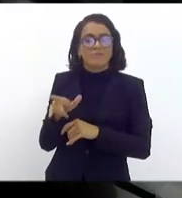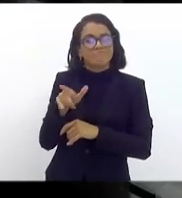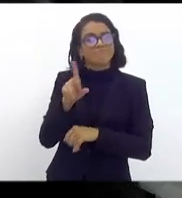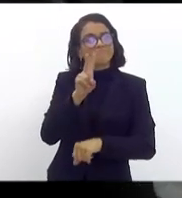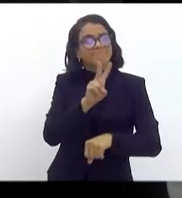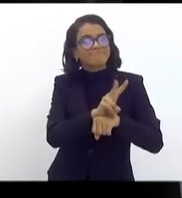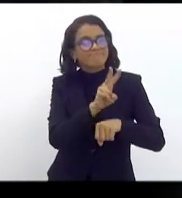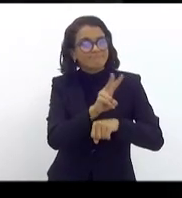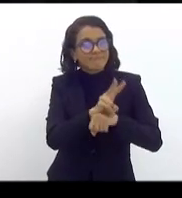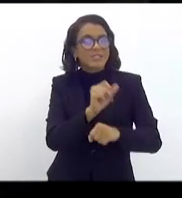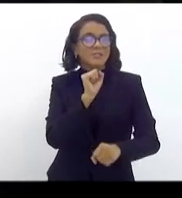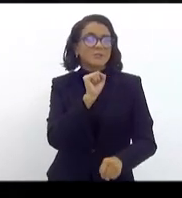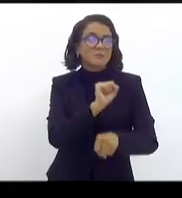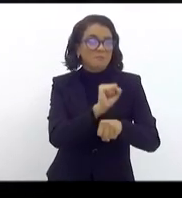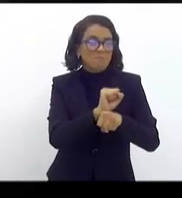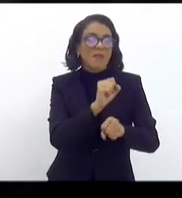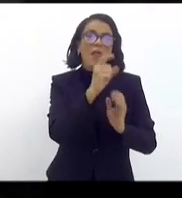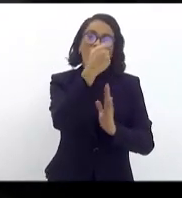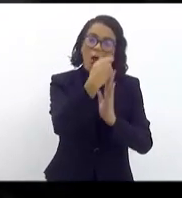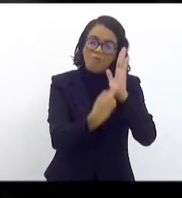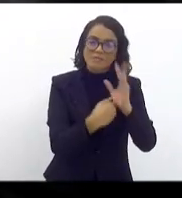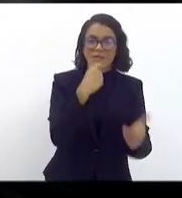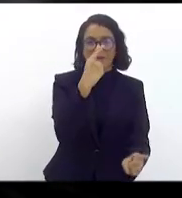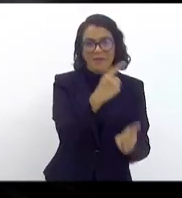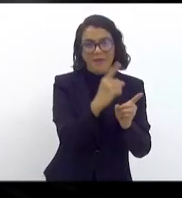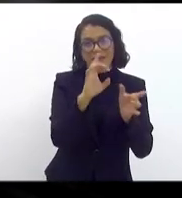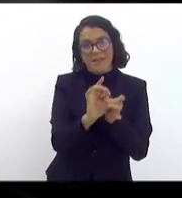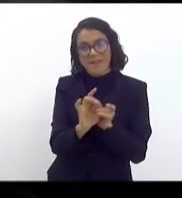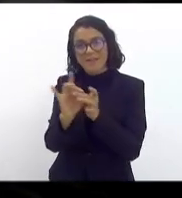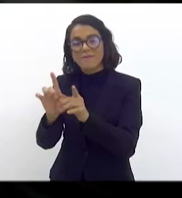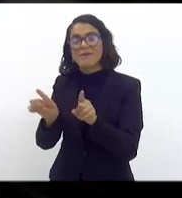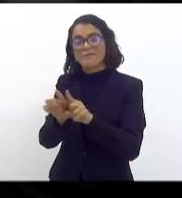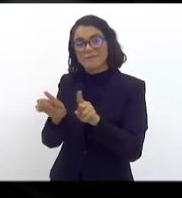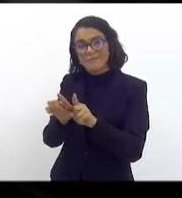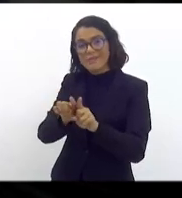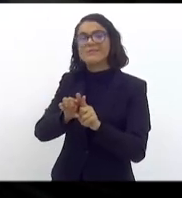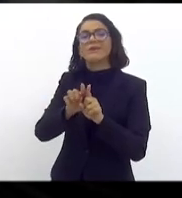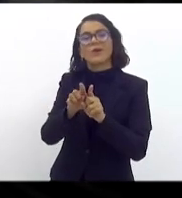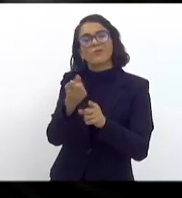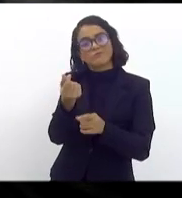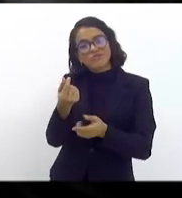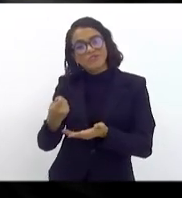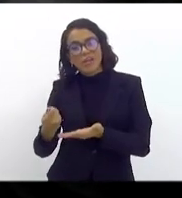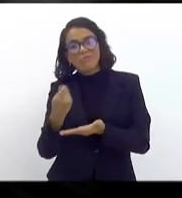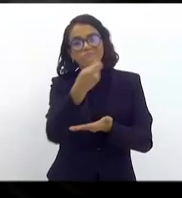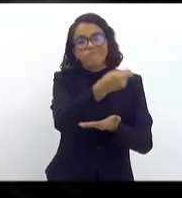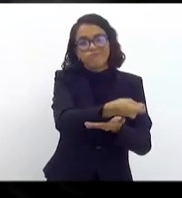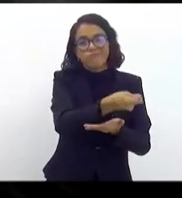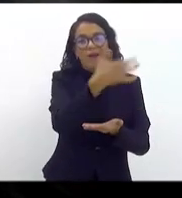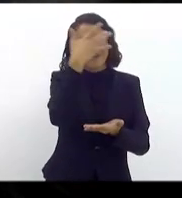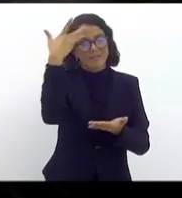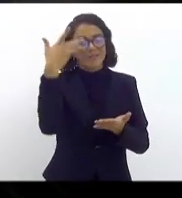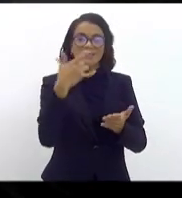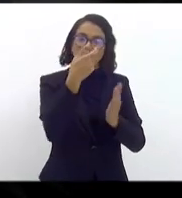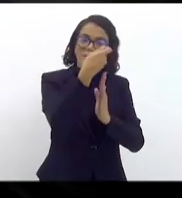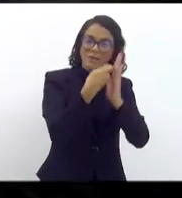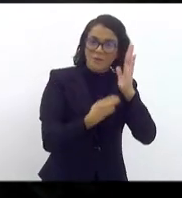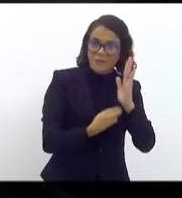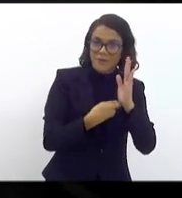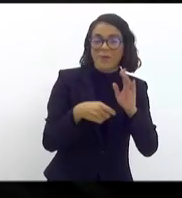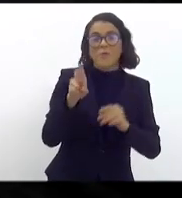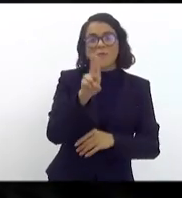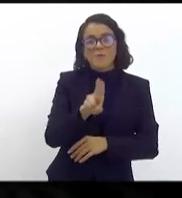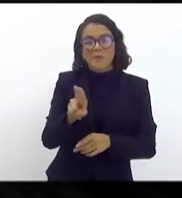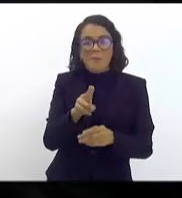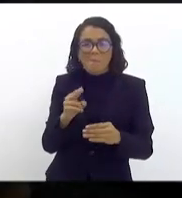seja cadastrada e identificada, liberando, consequentemente, os créditos para os seus titulares autorais. Utiliza-se